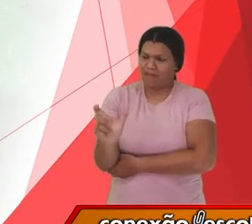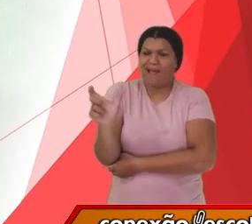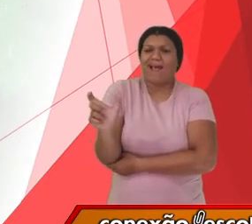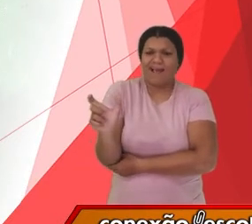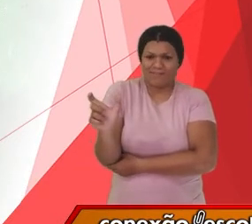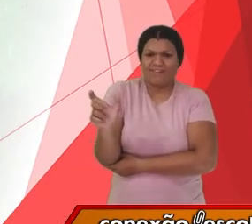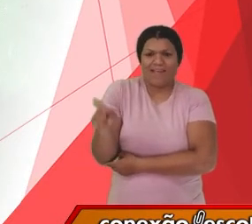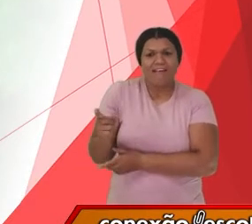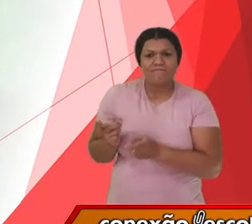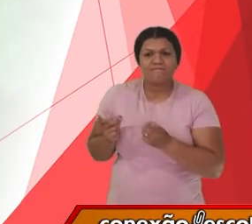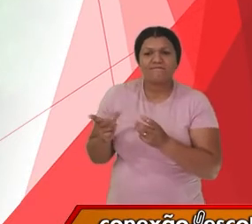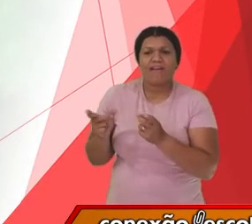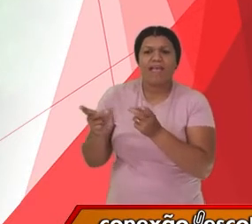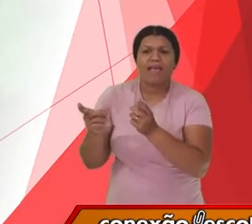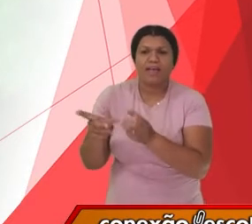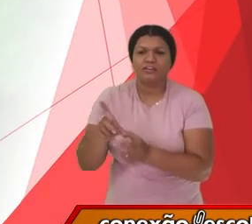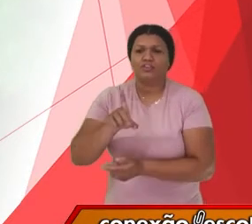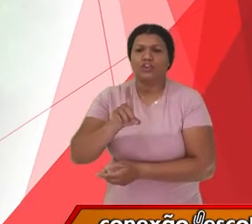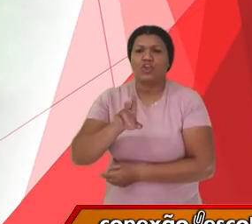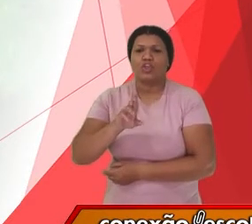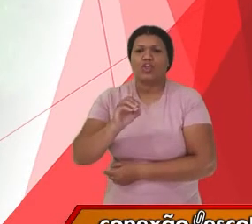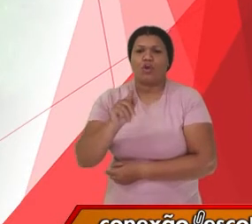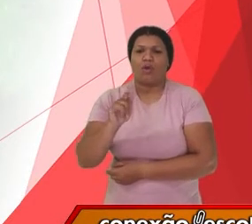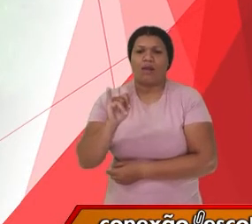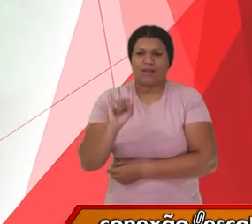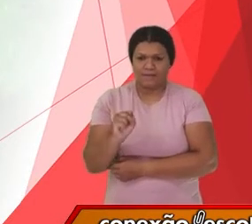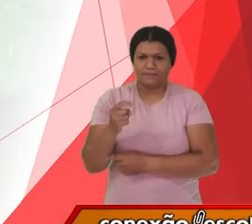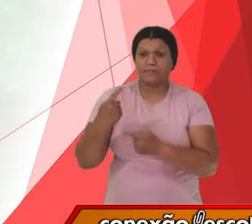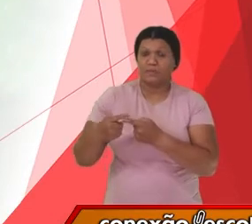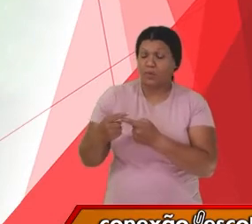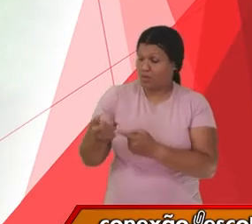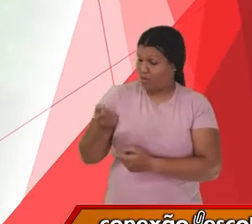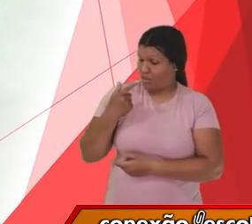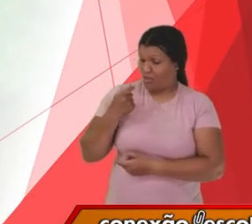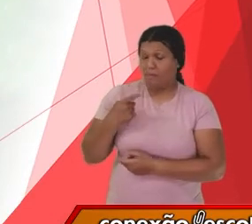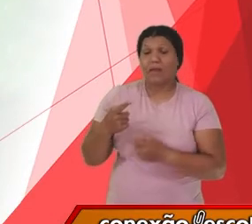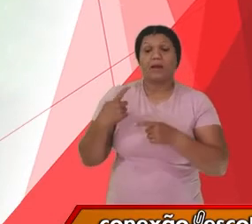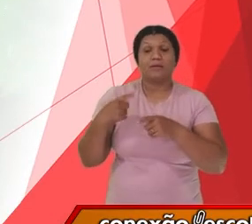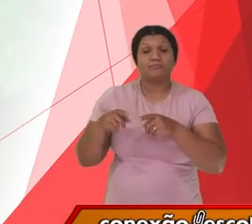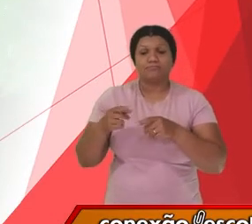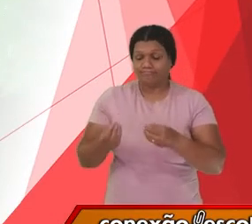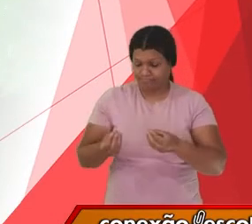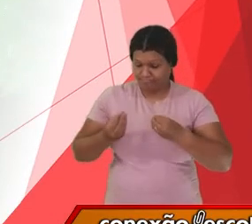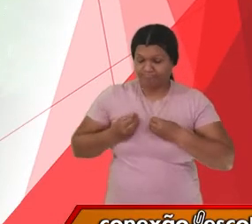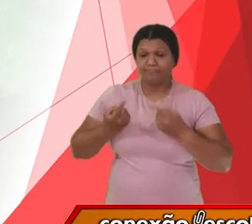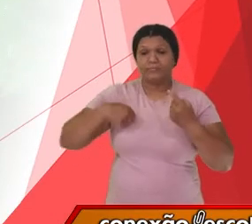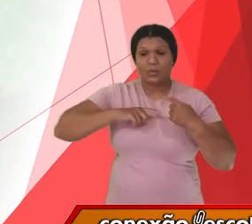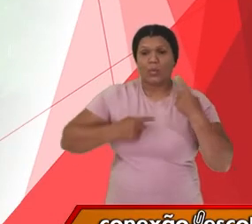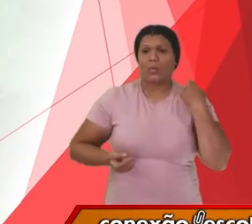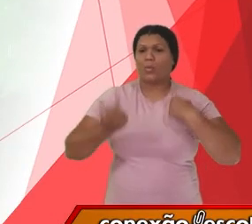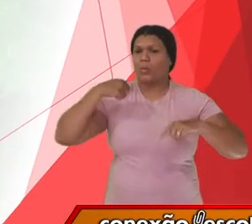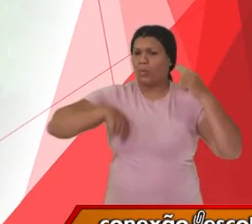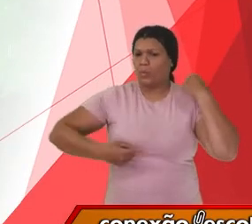nome. Porque os remédios, eles afetam, eles alteram o funcionamento do nosso